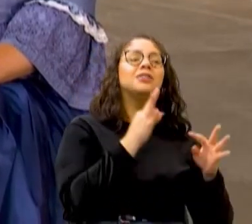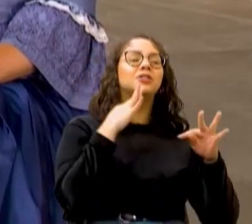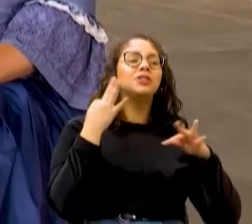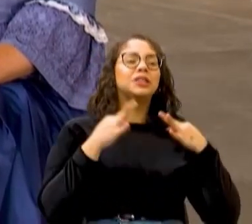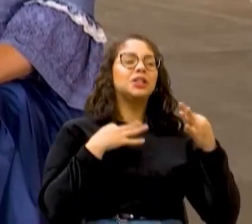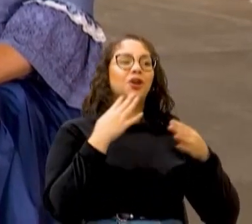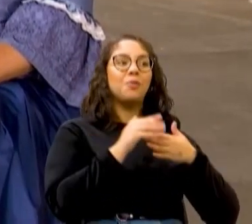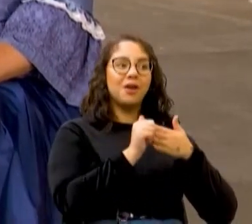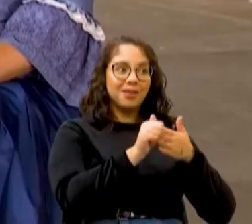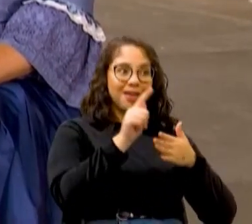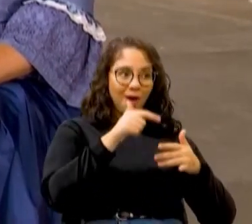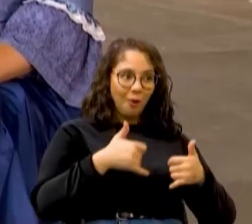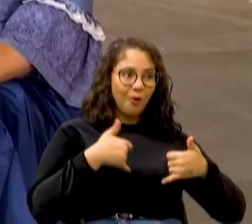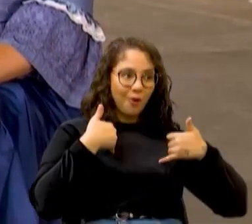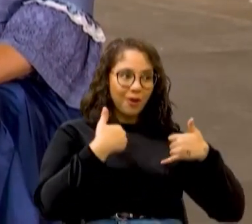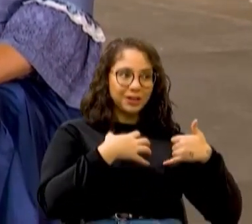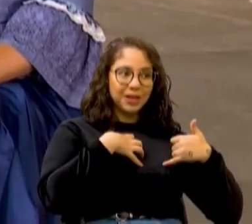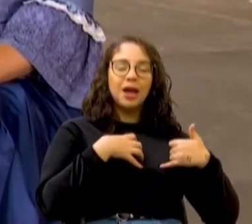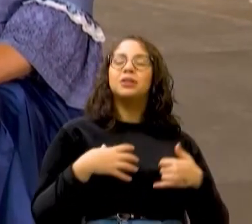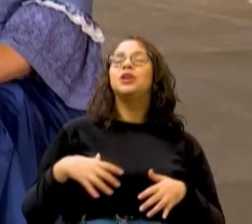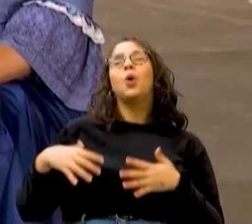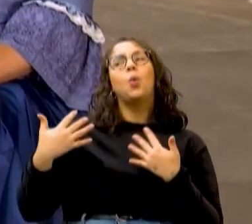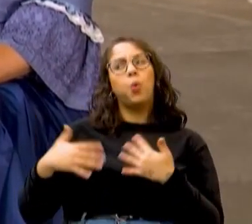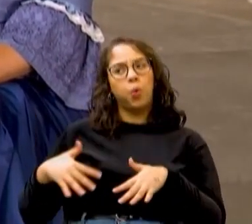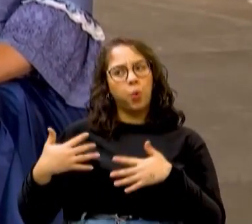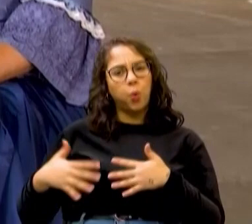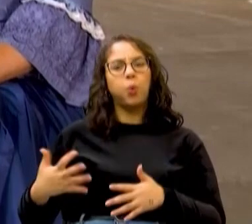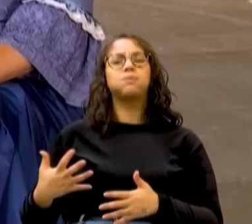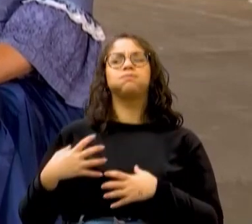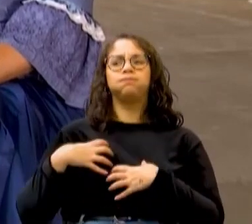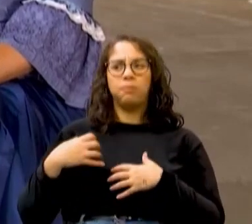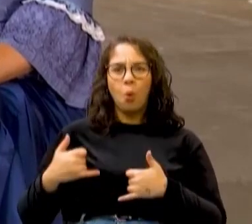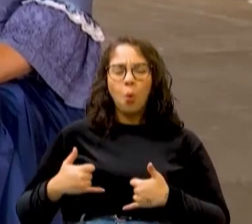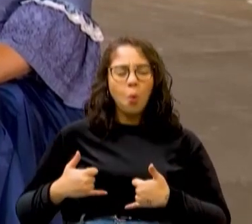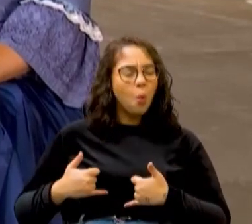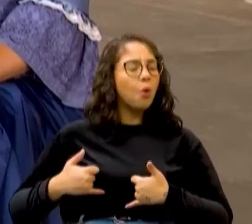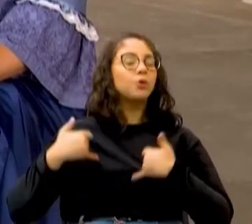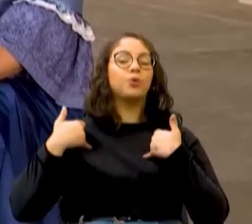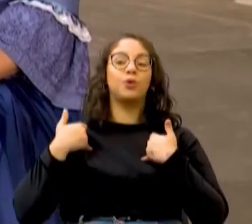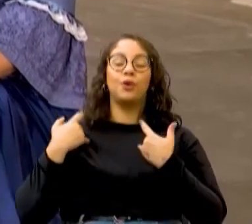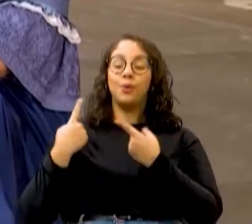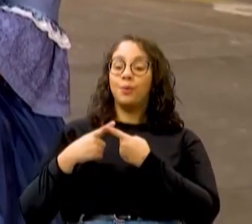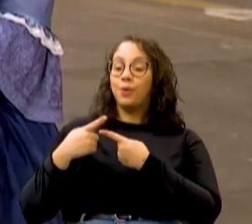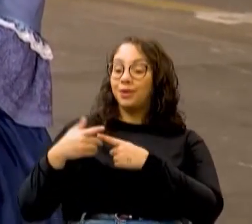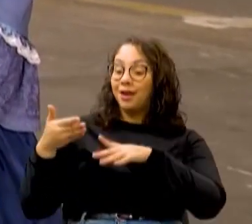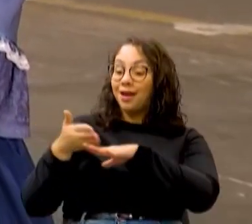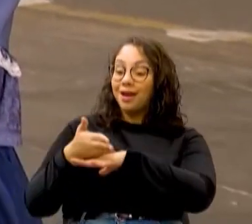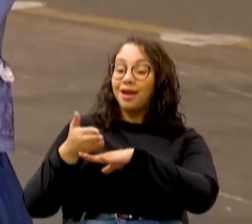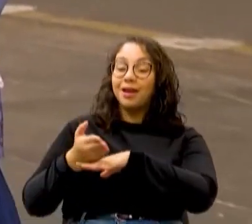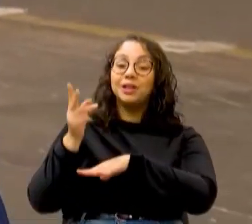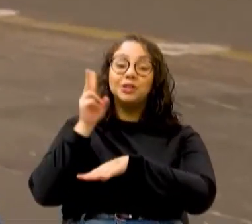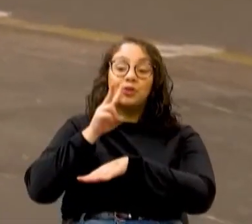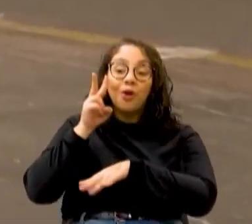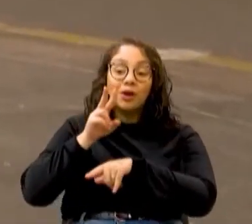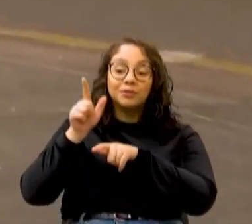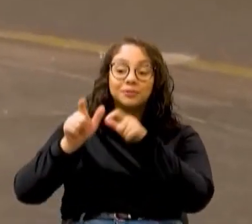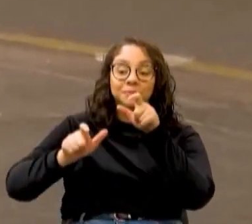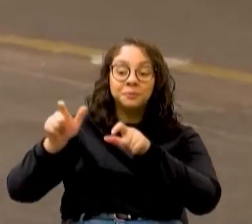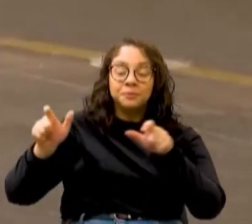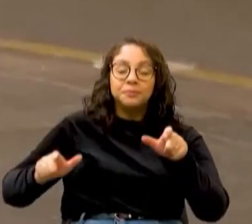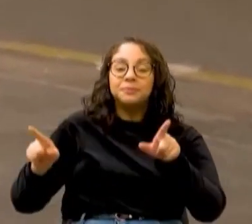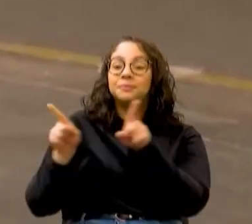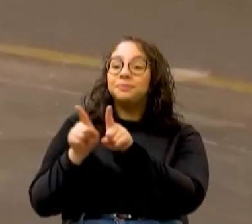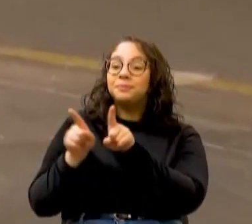te orgulha muito mergulha muito de fazer parte da história das pessoas